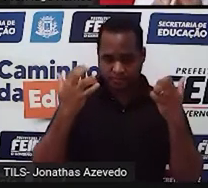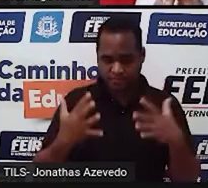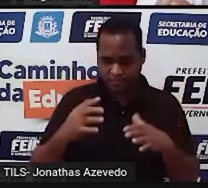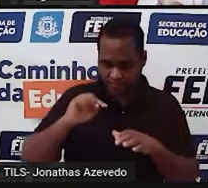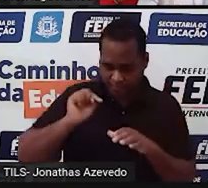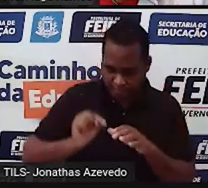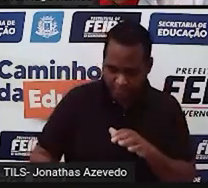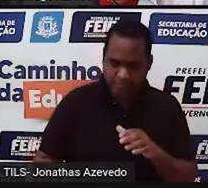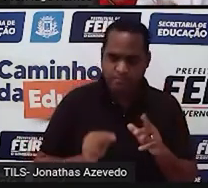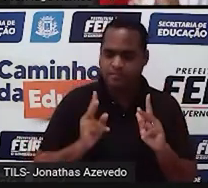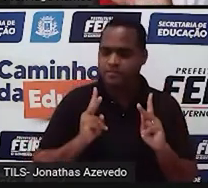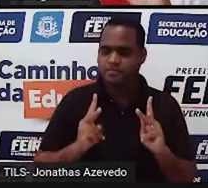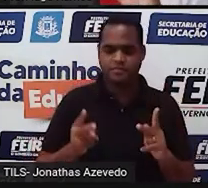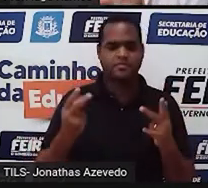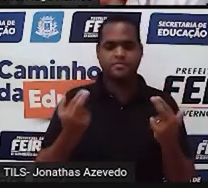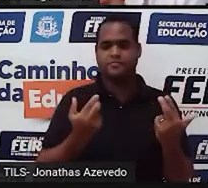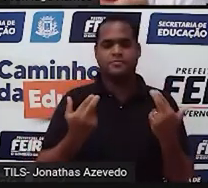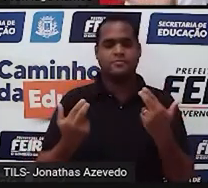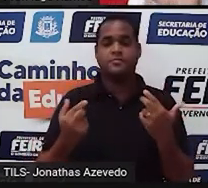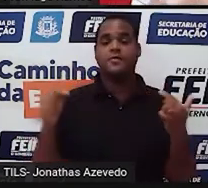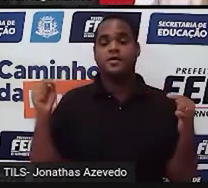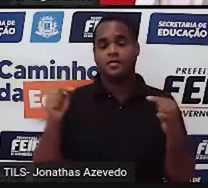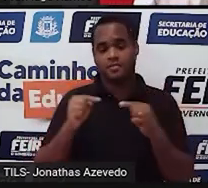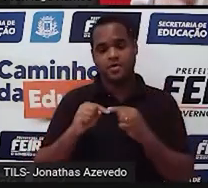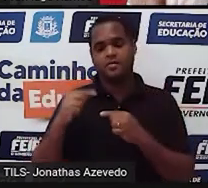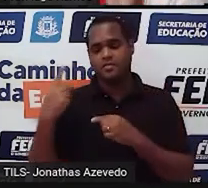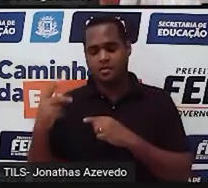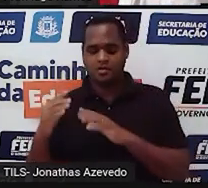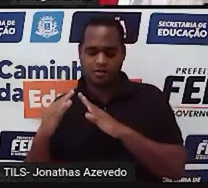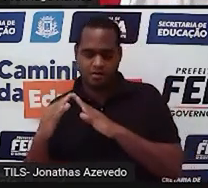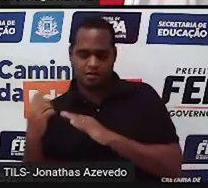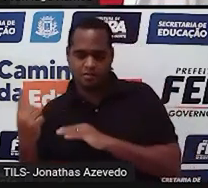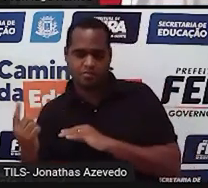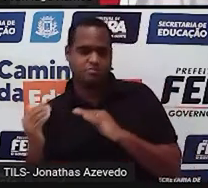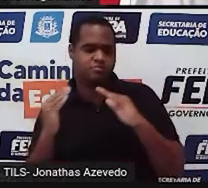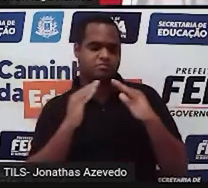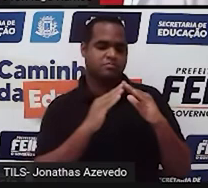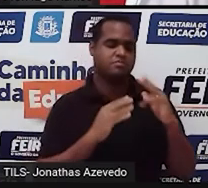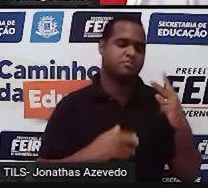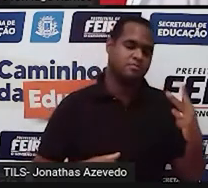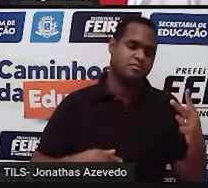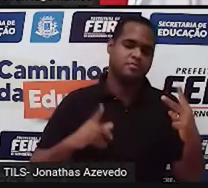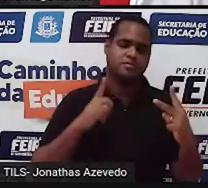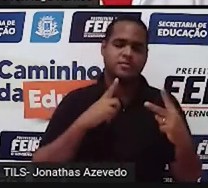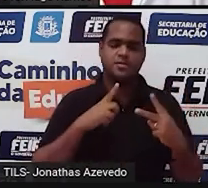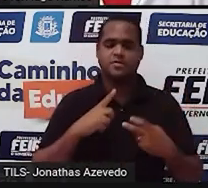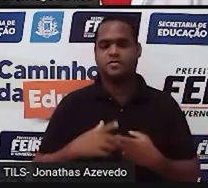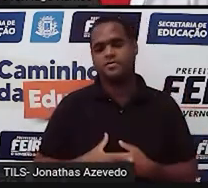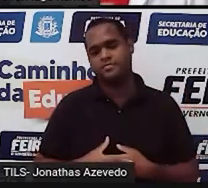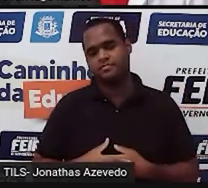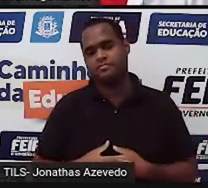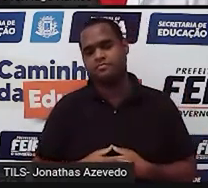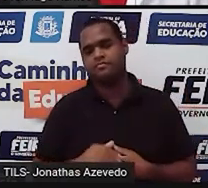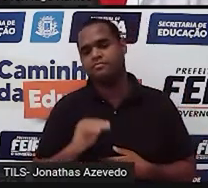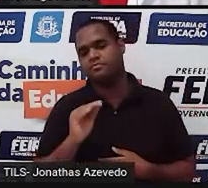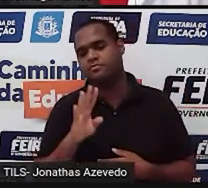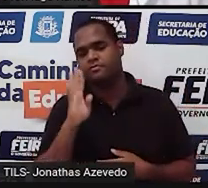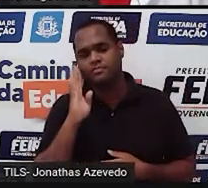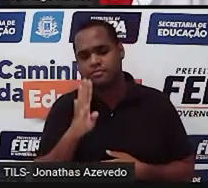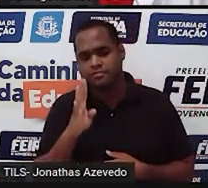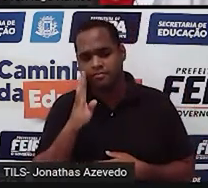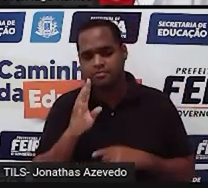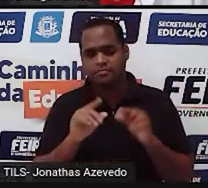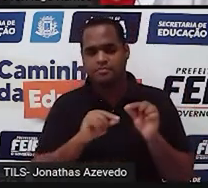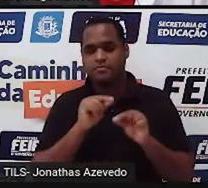continua sendo a mesma né dele até a casa um e dele até a casa dois tá bom O legal